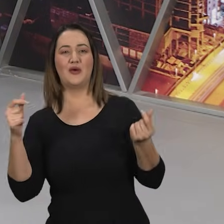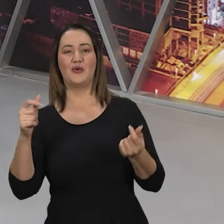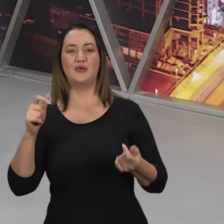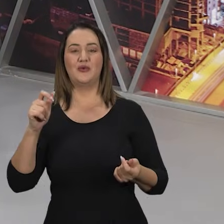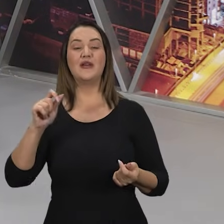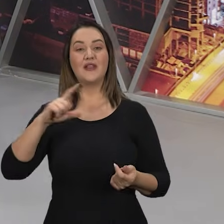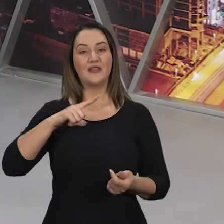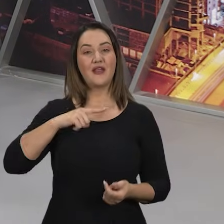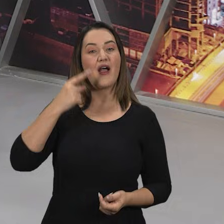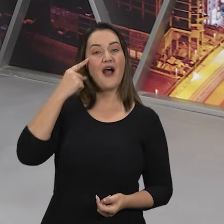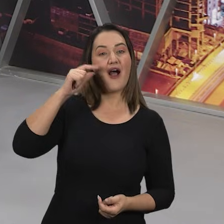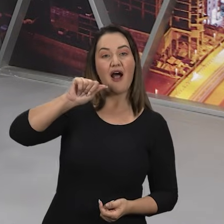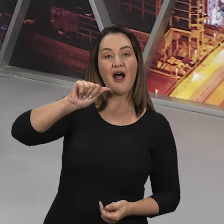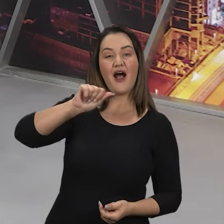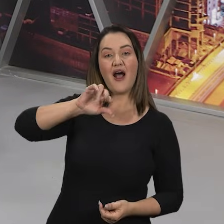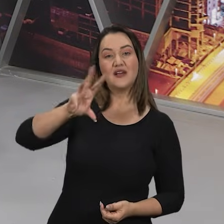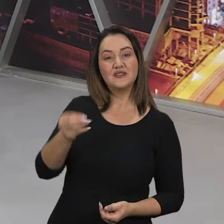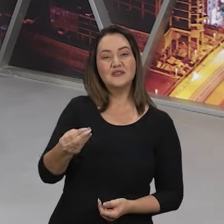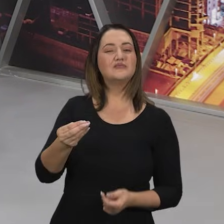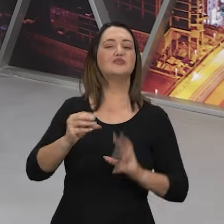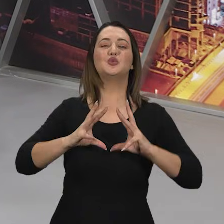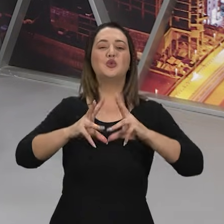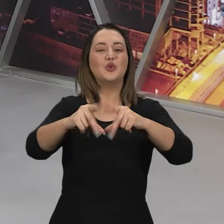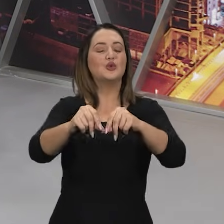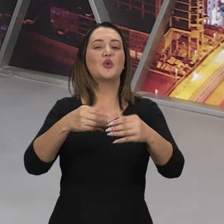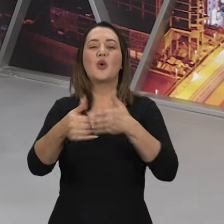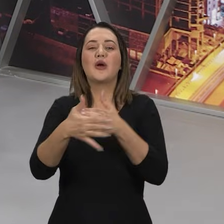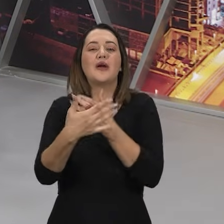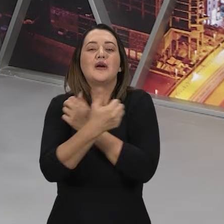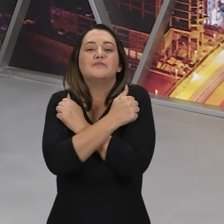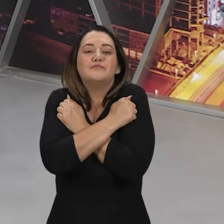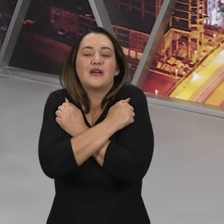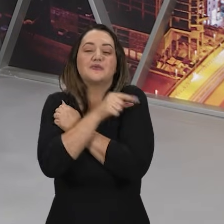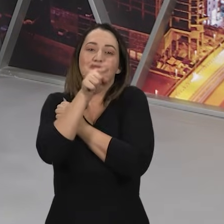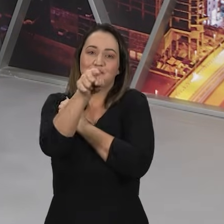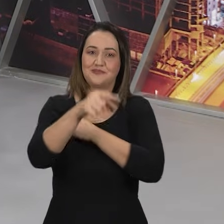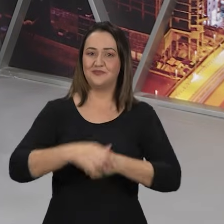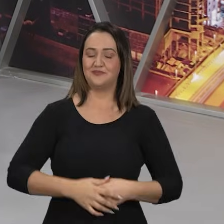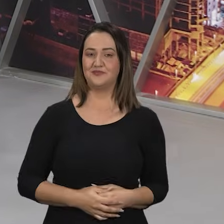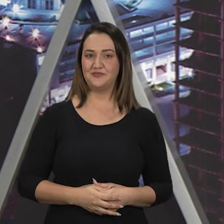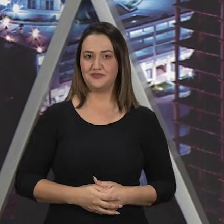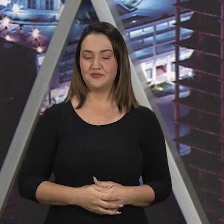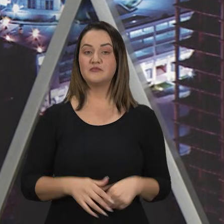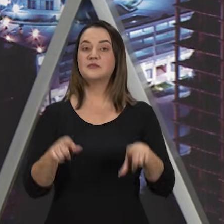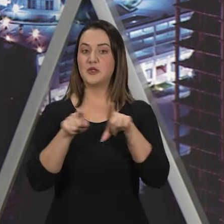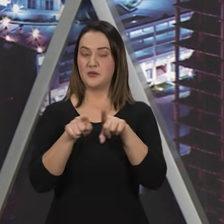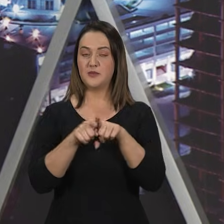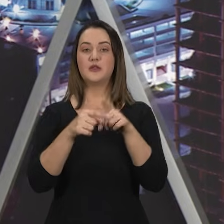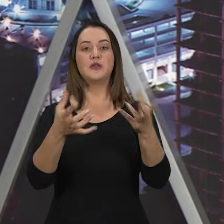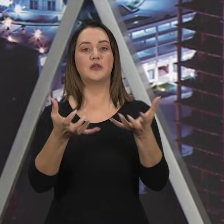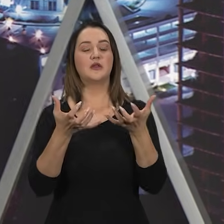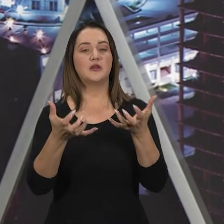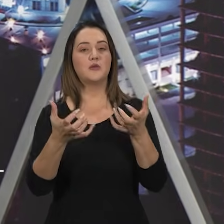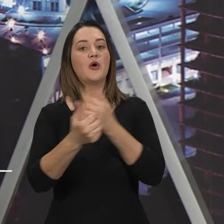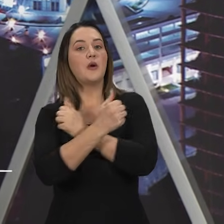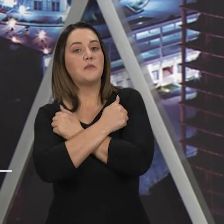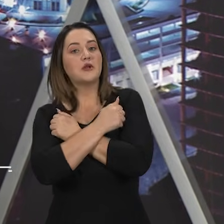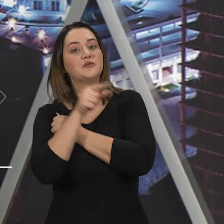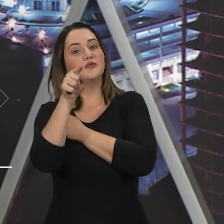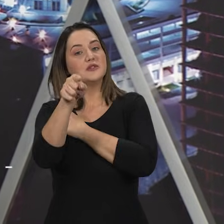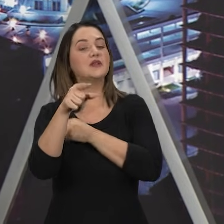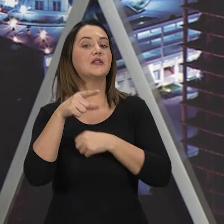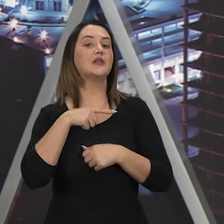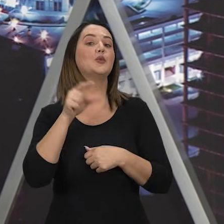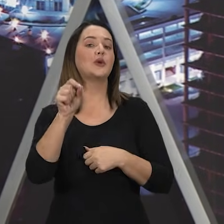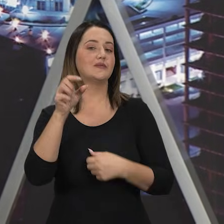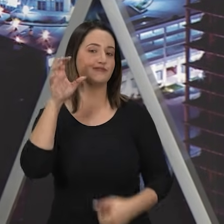a Ásia, do Oriente Médio, onde quer que você esteja, o nosso grande abraço. Também nós queremos mandar um